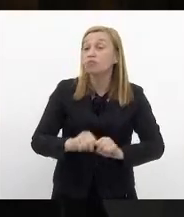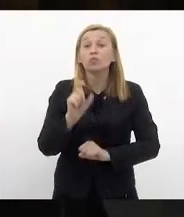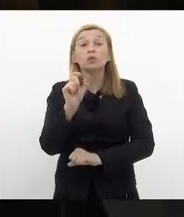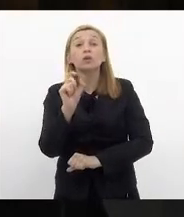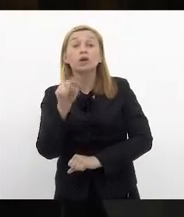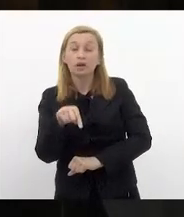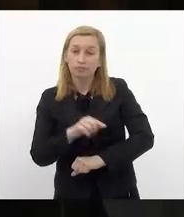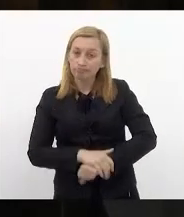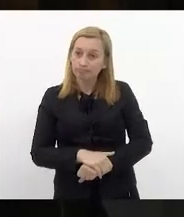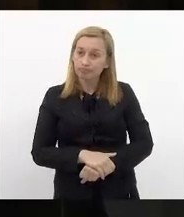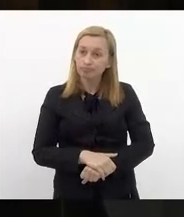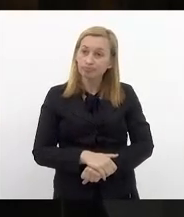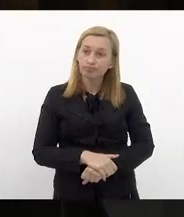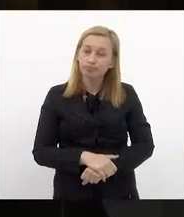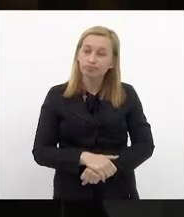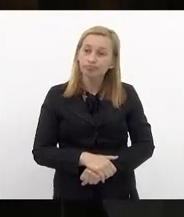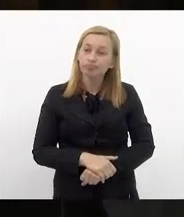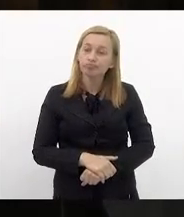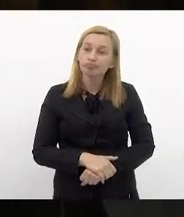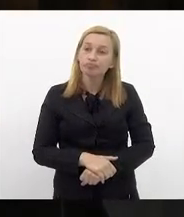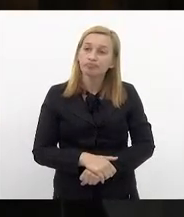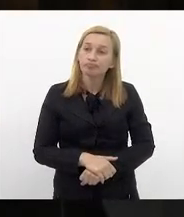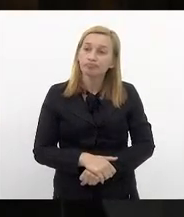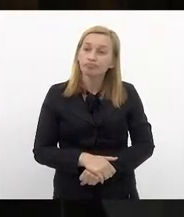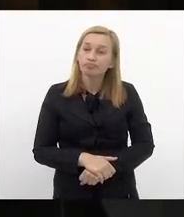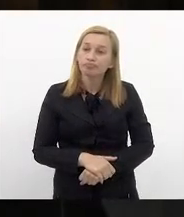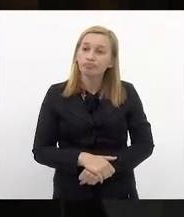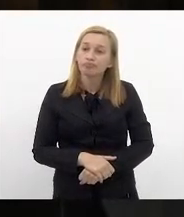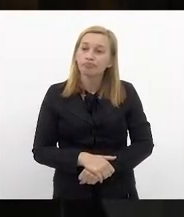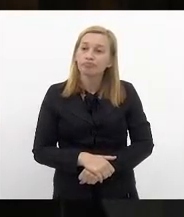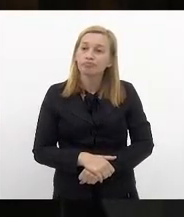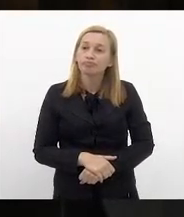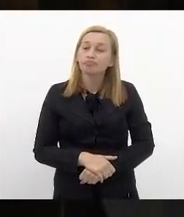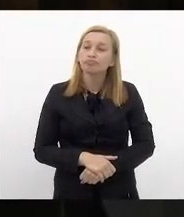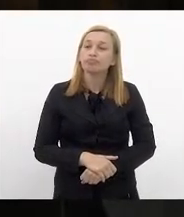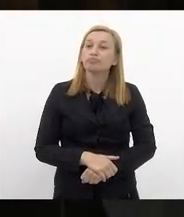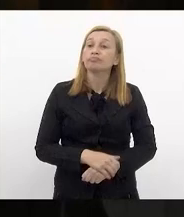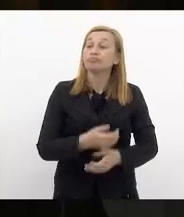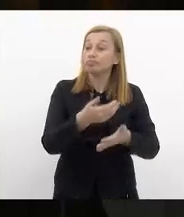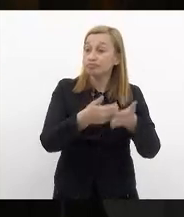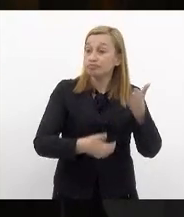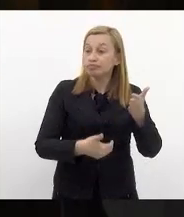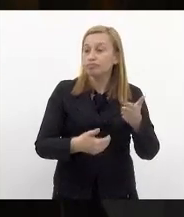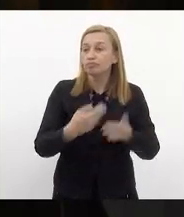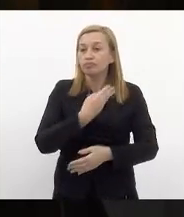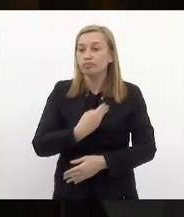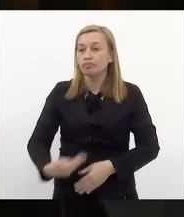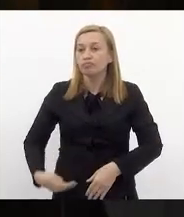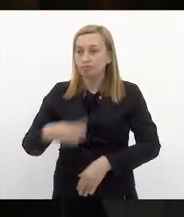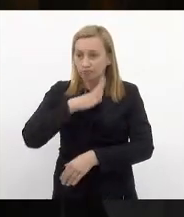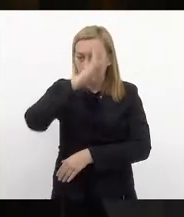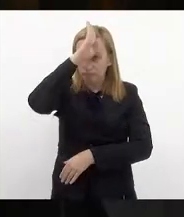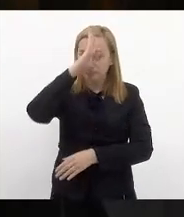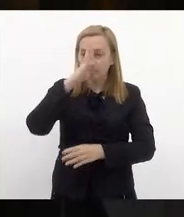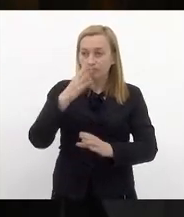fiscal? É a agenda que o governo Bolsonaro tem imposto aos Estados